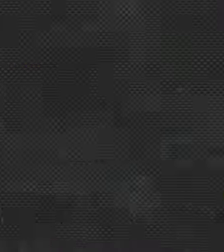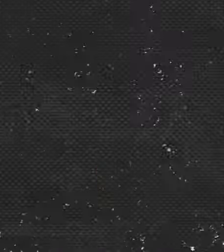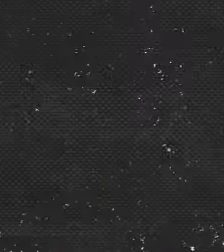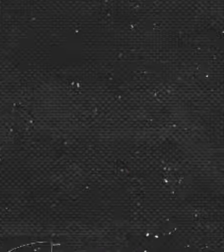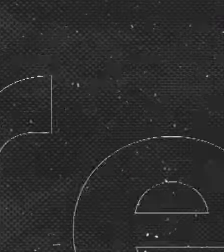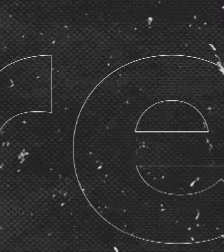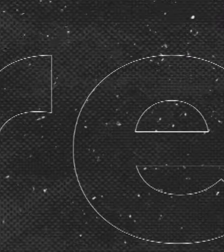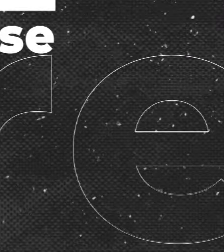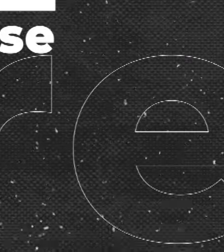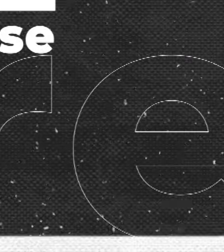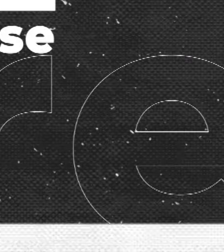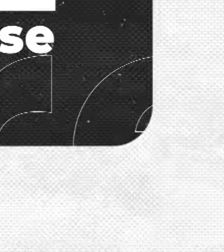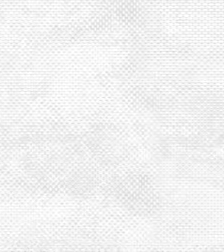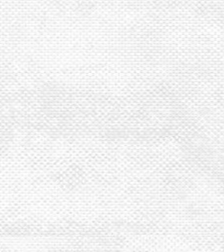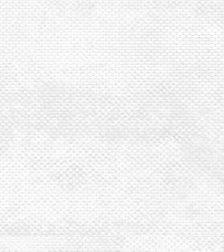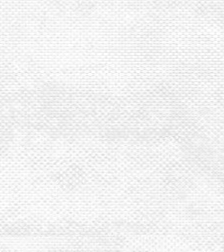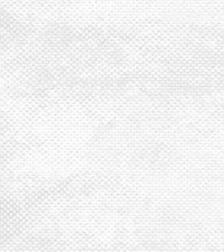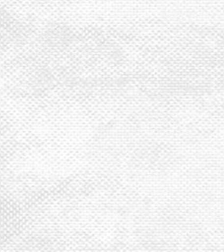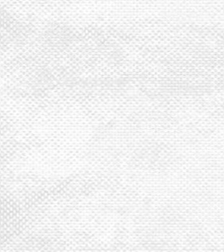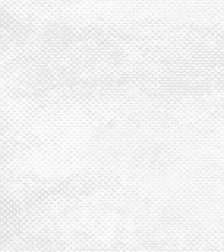agora h